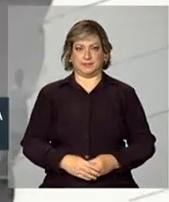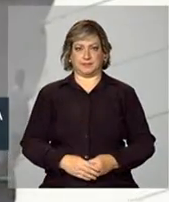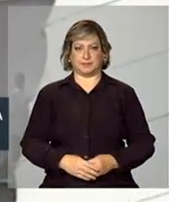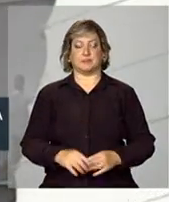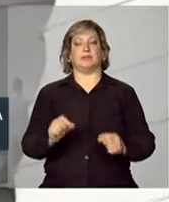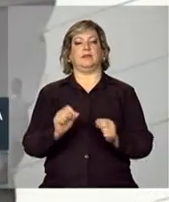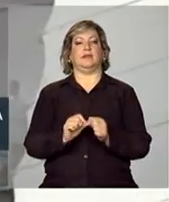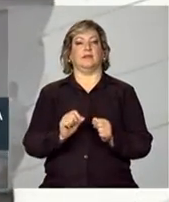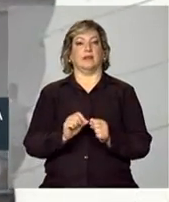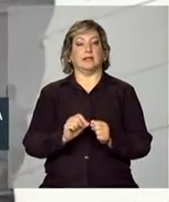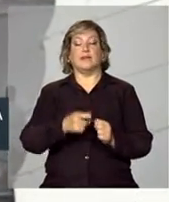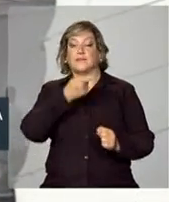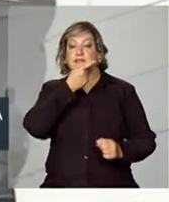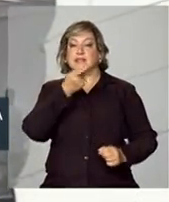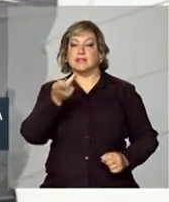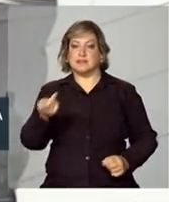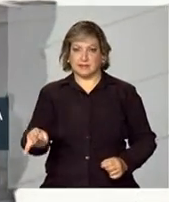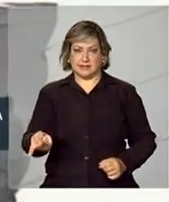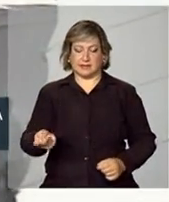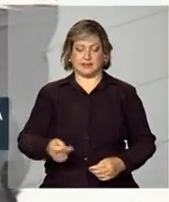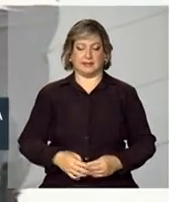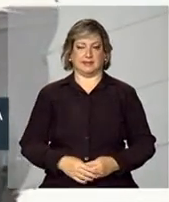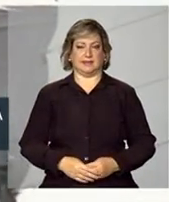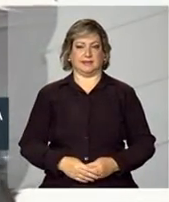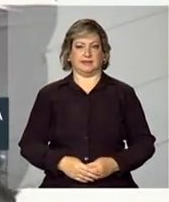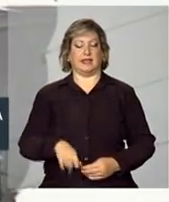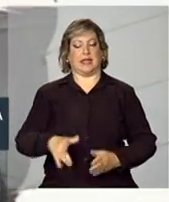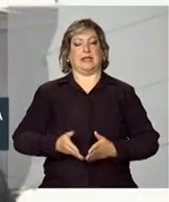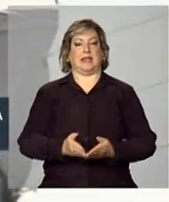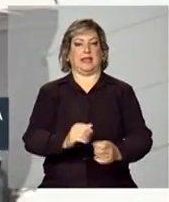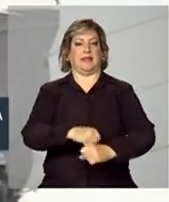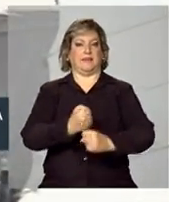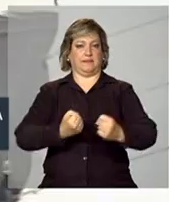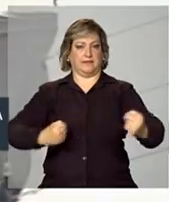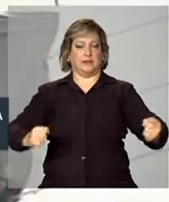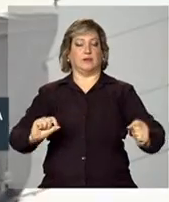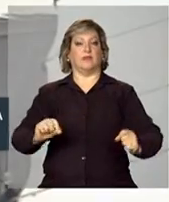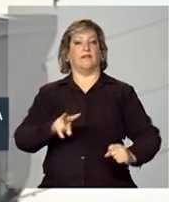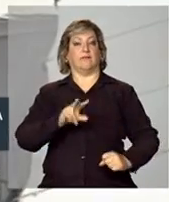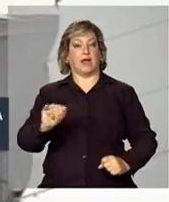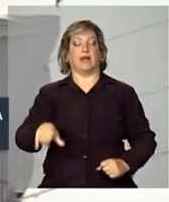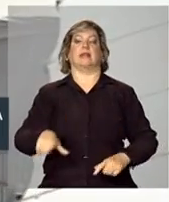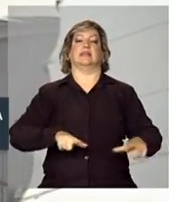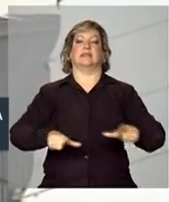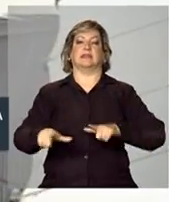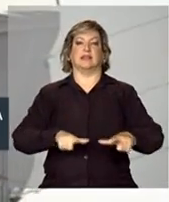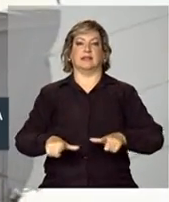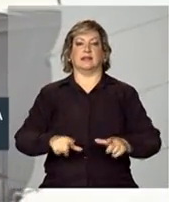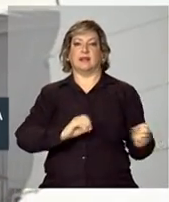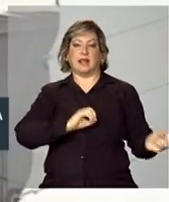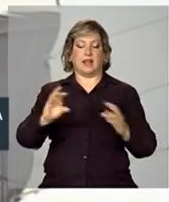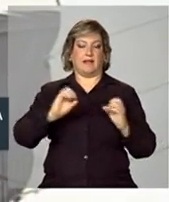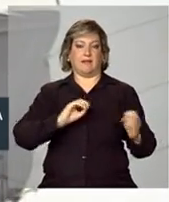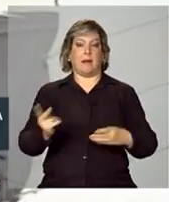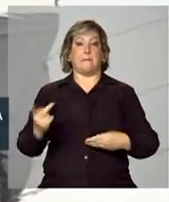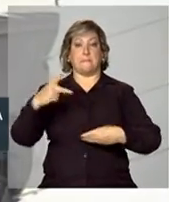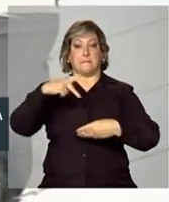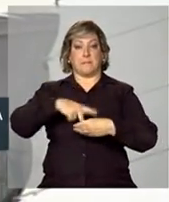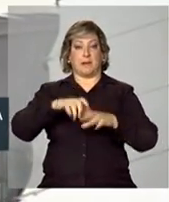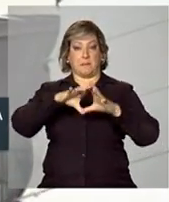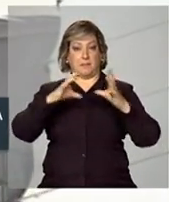fazendo a visita a ao navio que vai operar no transporte de